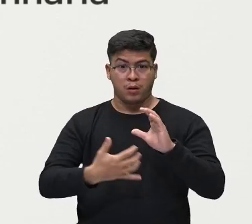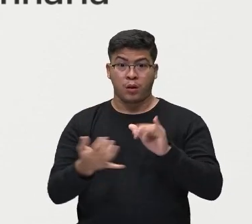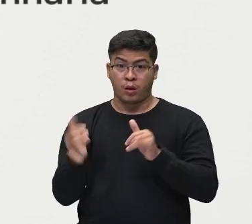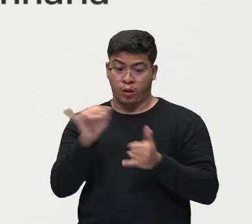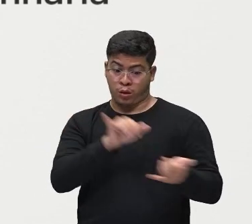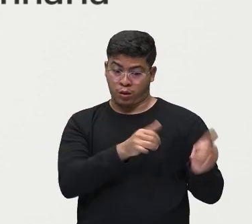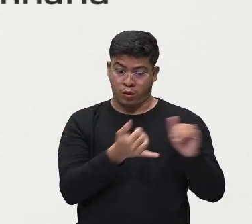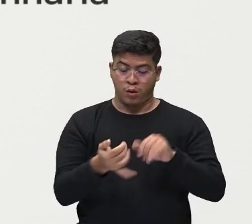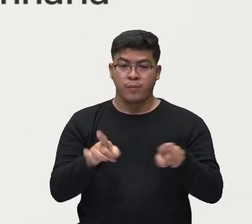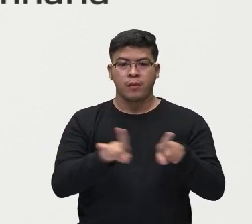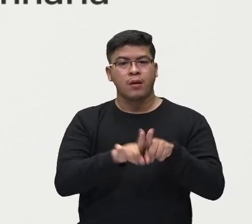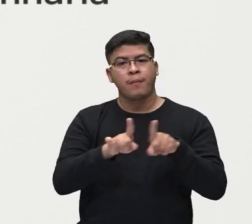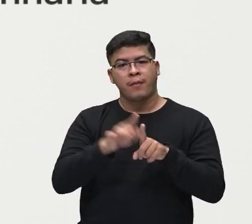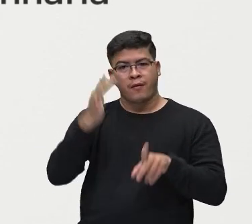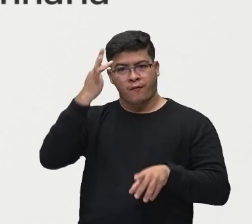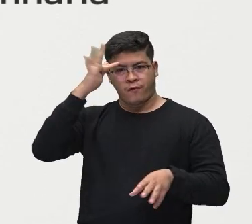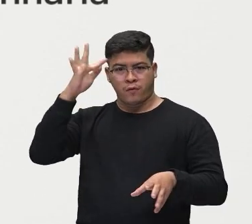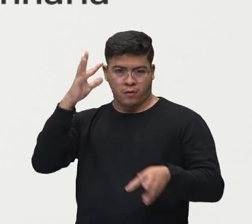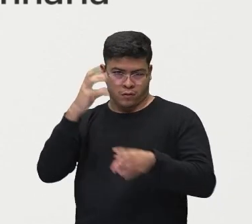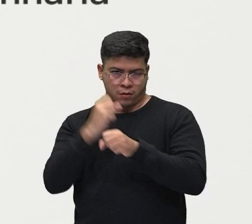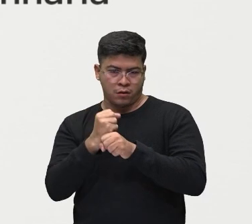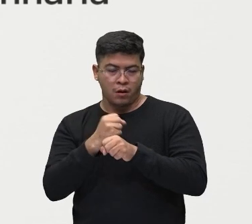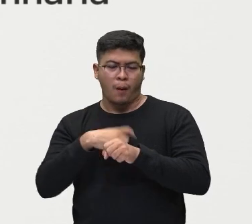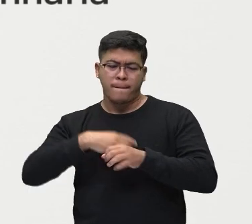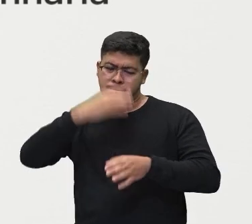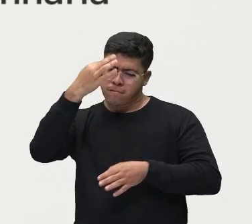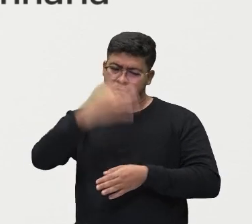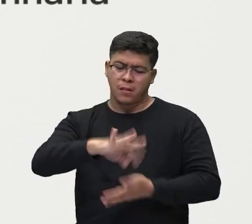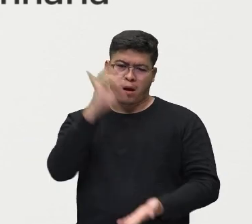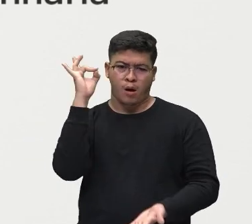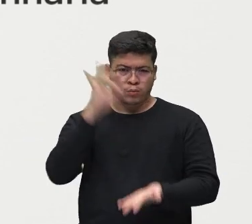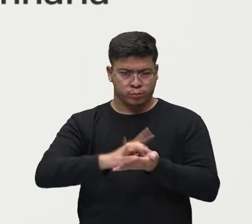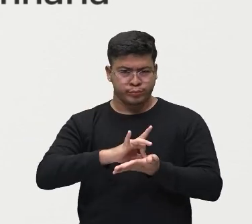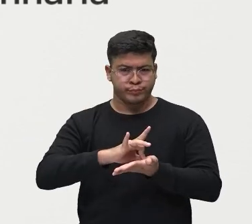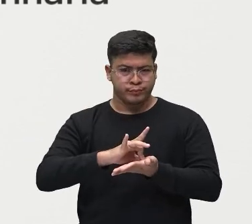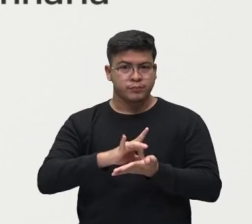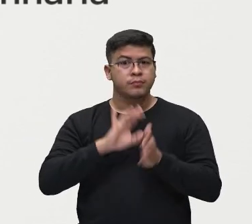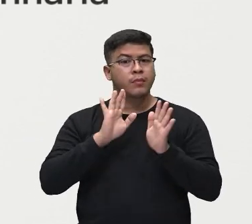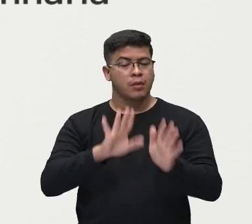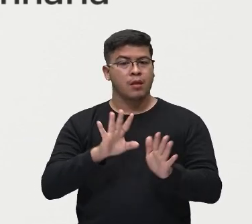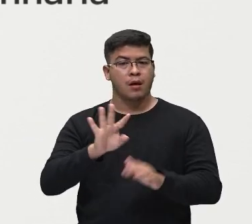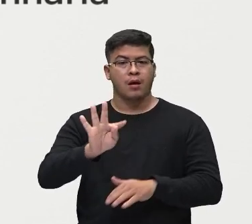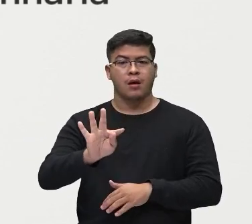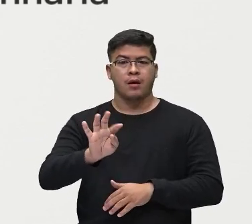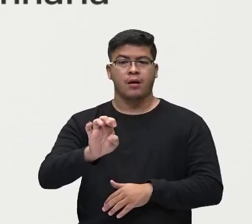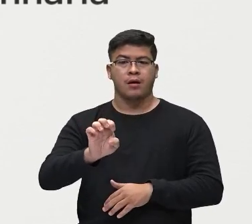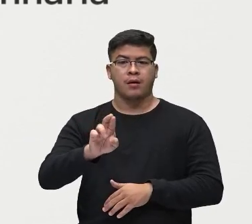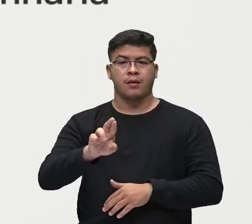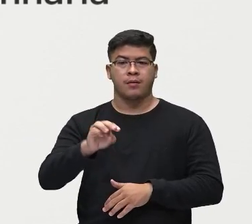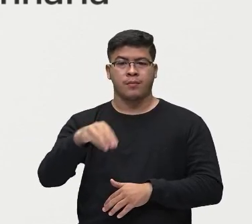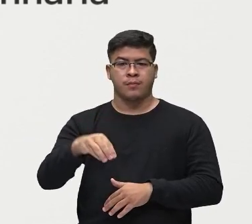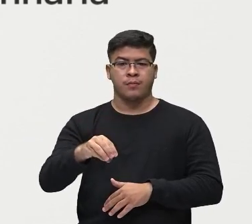e físicas bem definidas. A termodinâmica